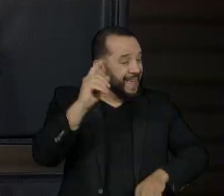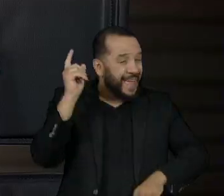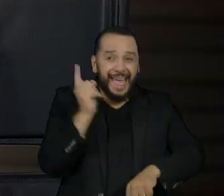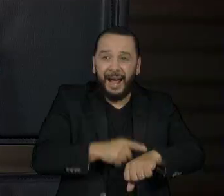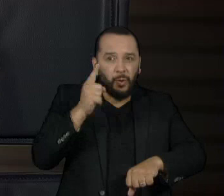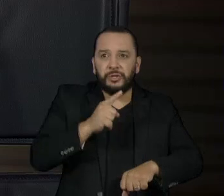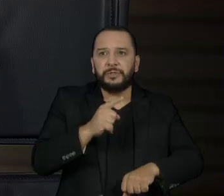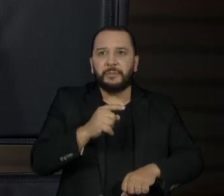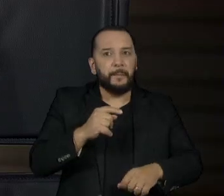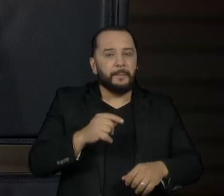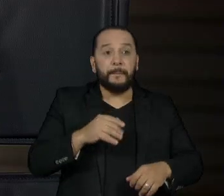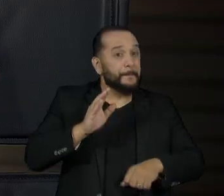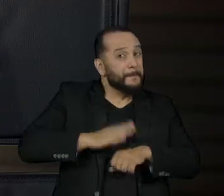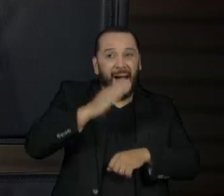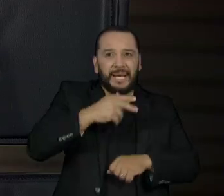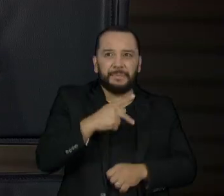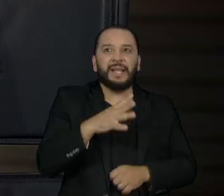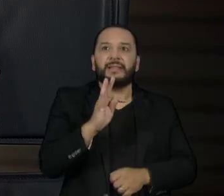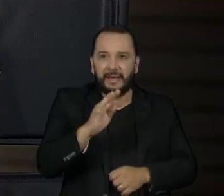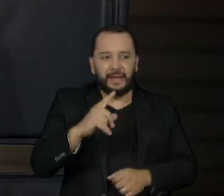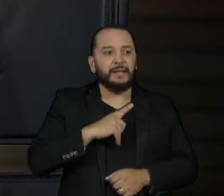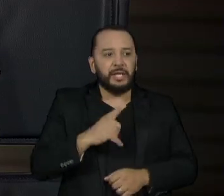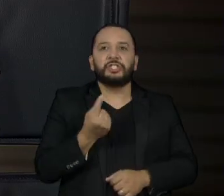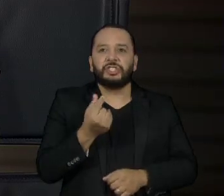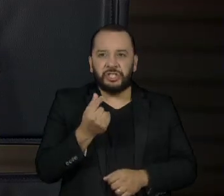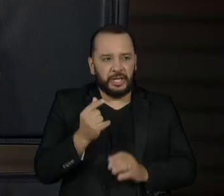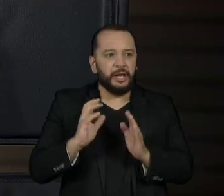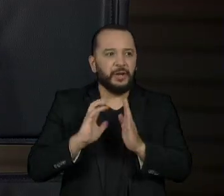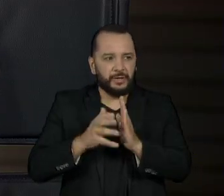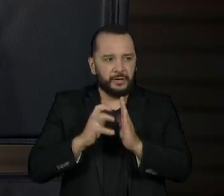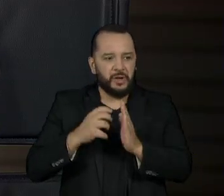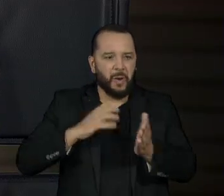na sequência. Então ele dispunha de muita verba de campanha em